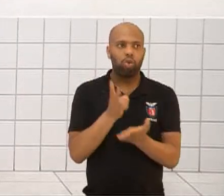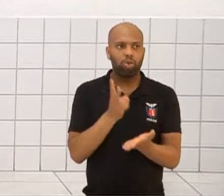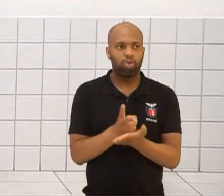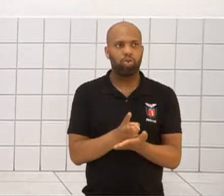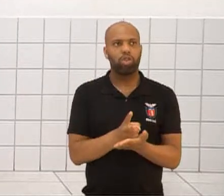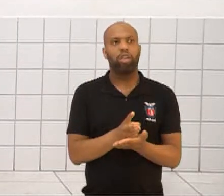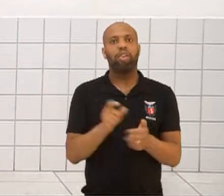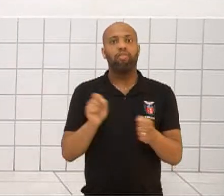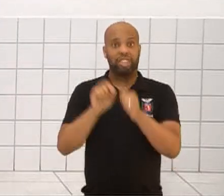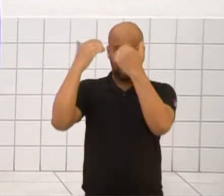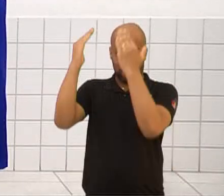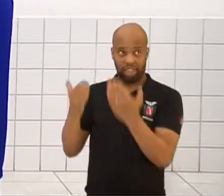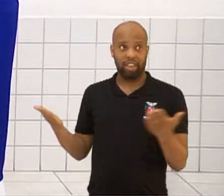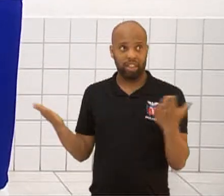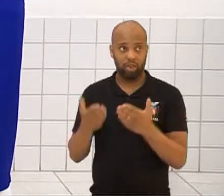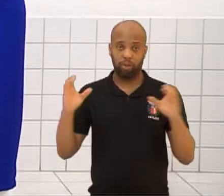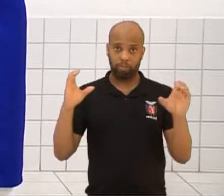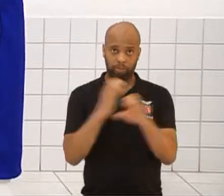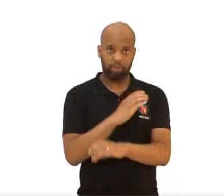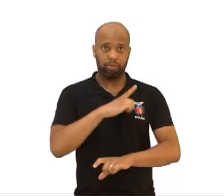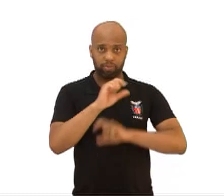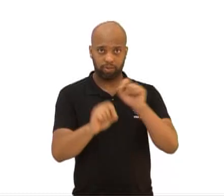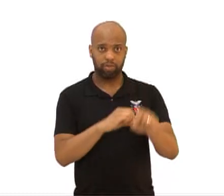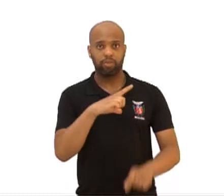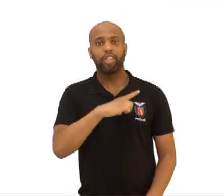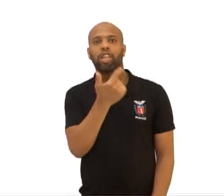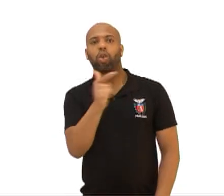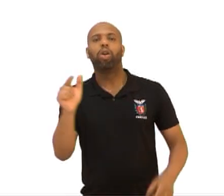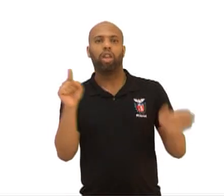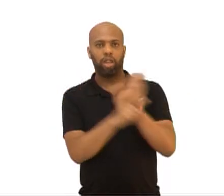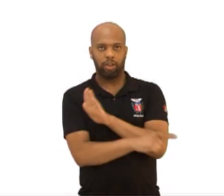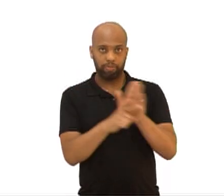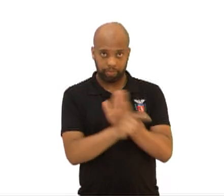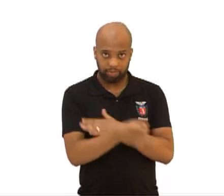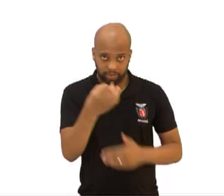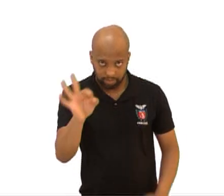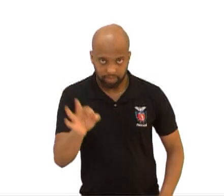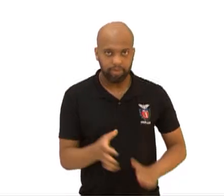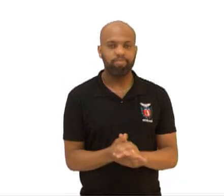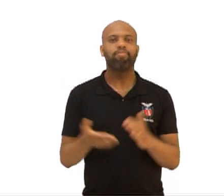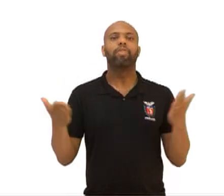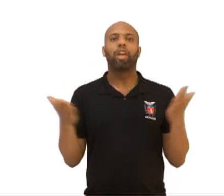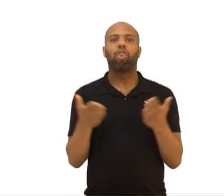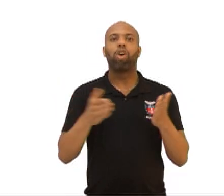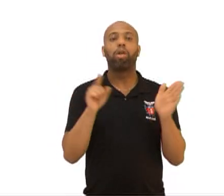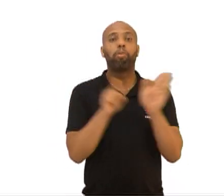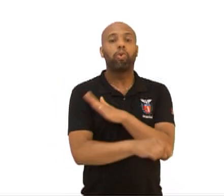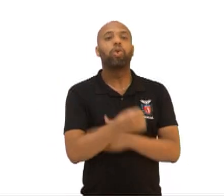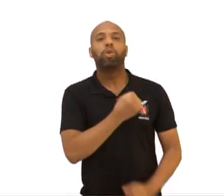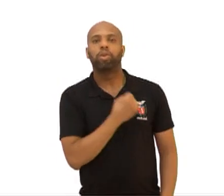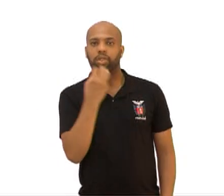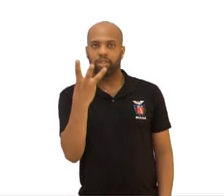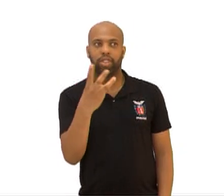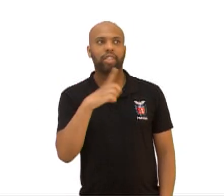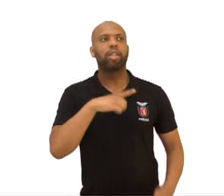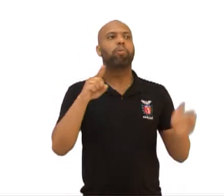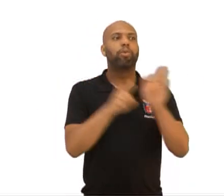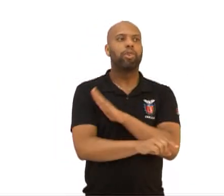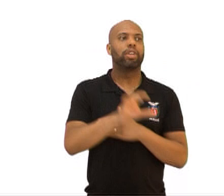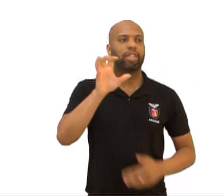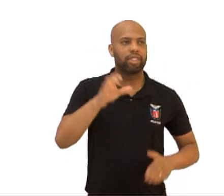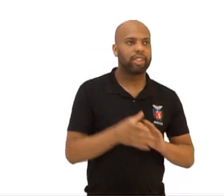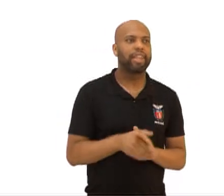gente fazer uma análise mais totalitária, nós vamos para mais um quiz, né, professor? Exato. Vamos lá. Terceiro, então, de hoje, nós temos a seguinte